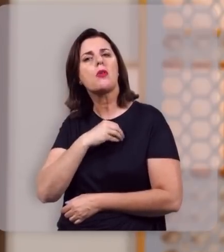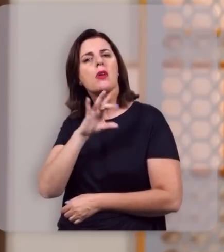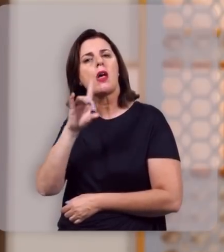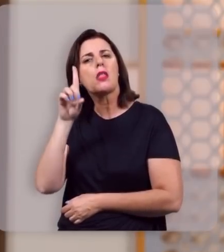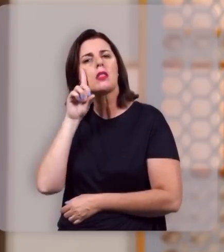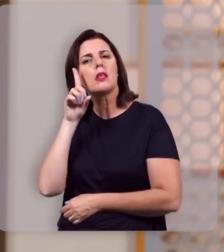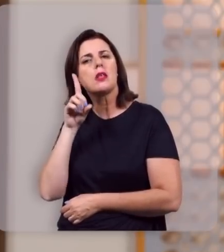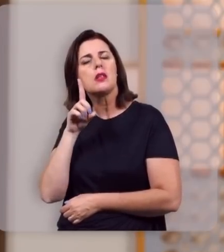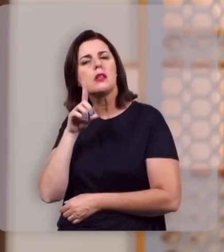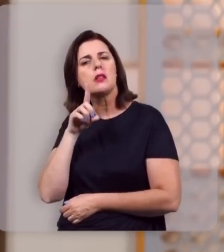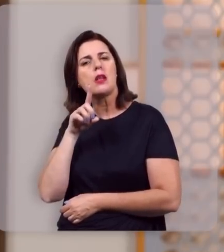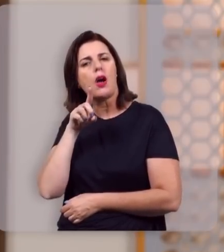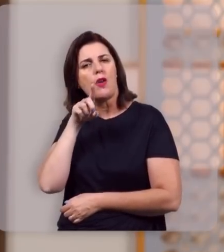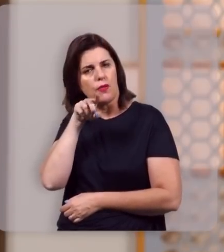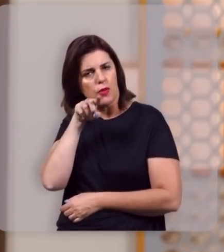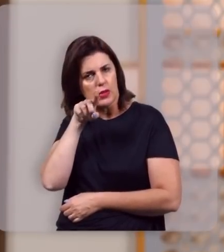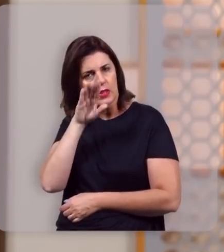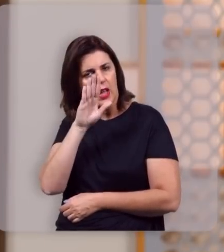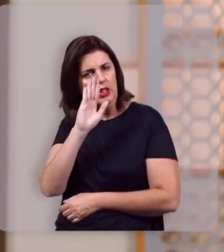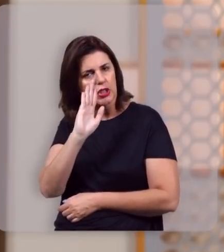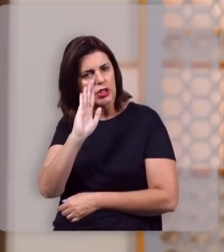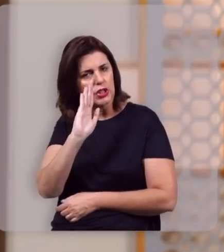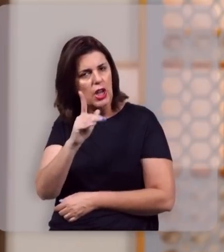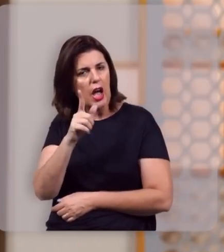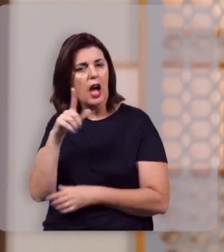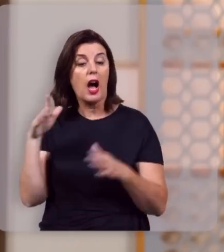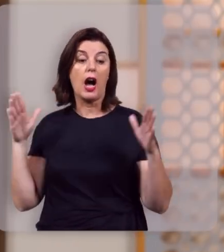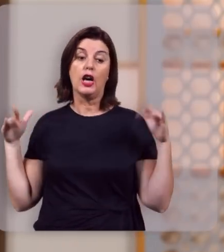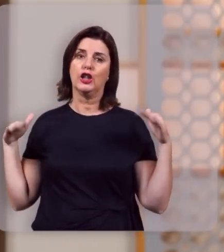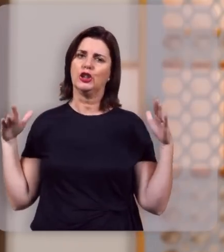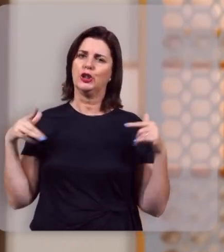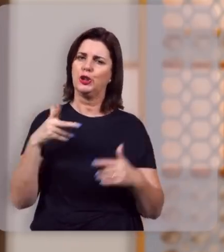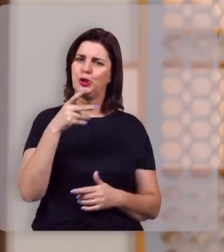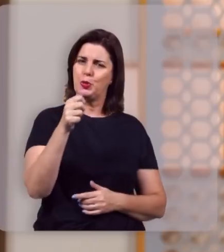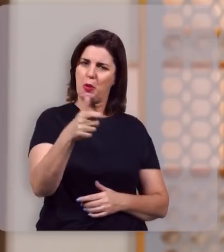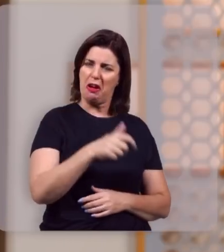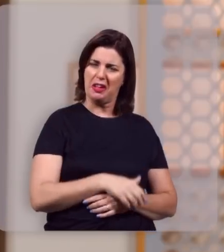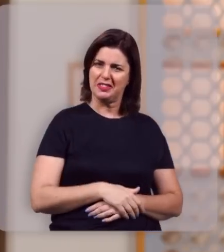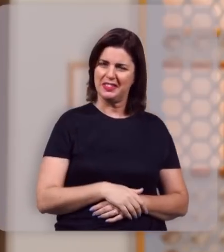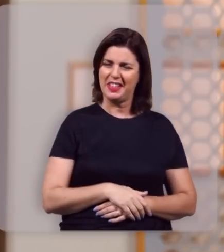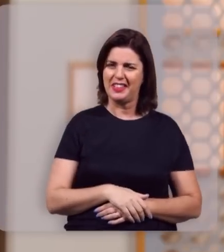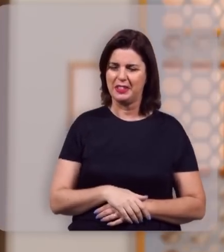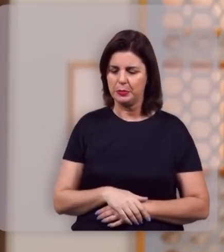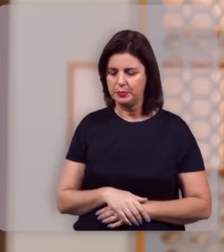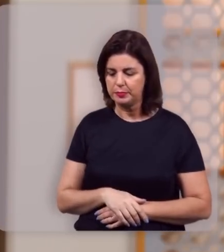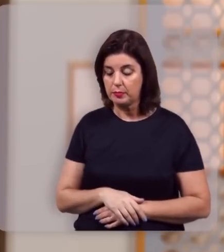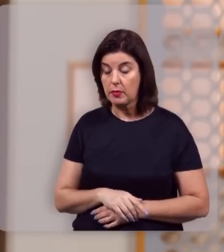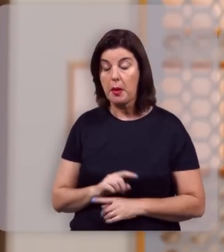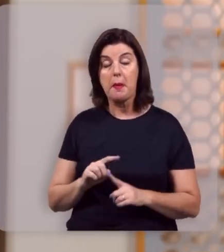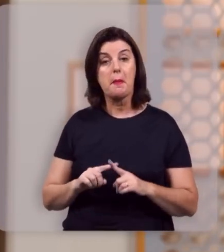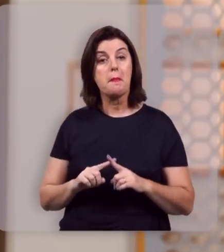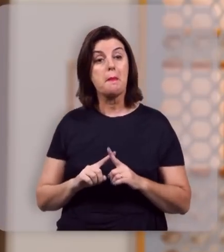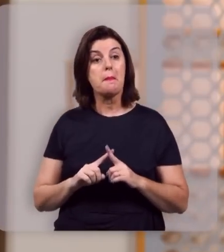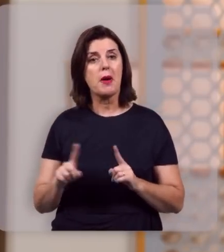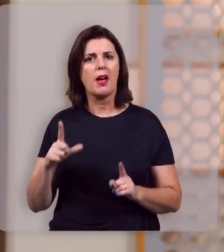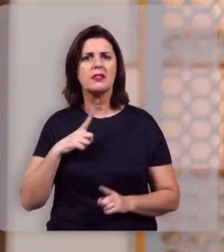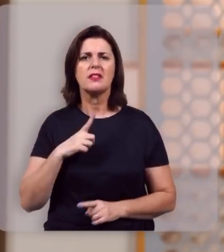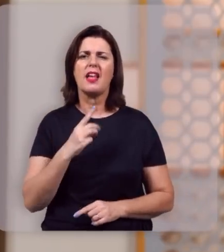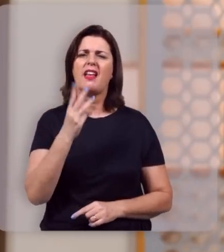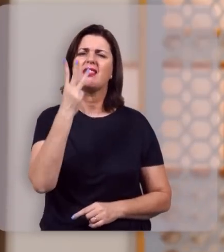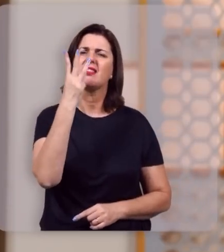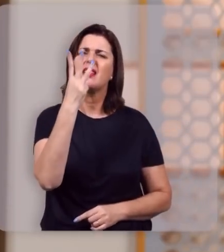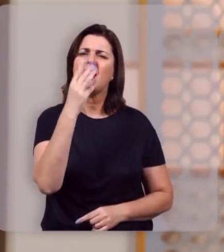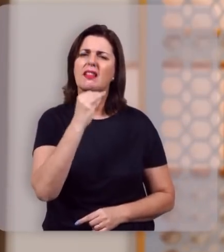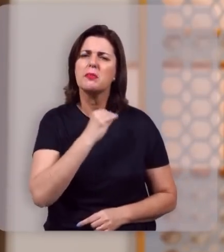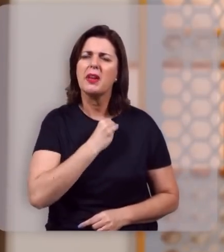dia. Você seria quase já um anjo ambulante. Mas se você tiver 3 pecados